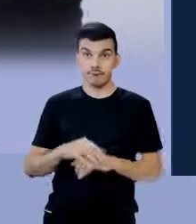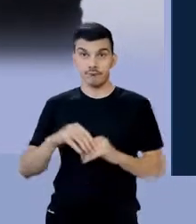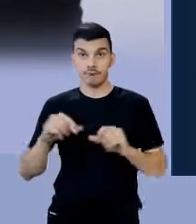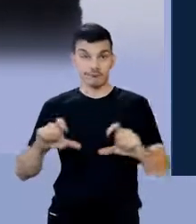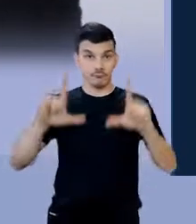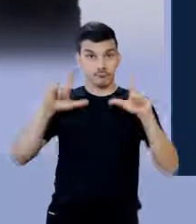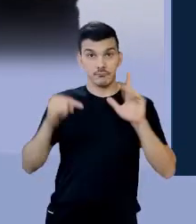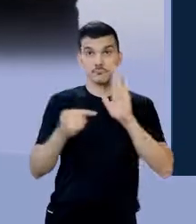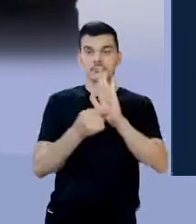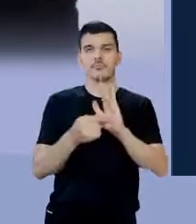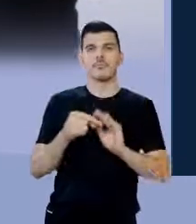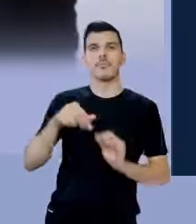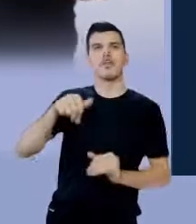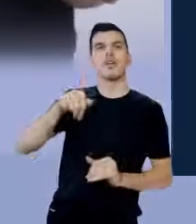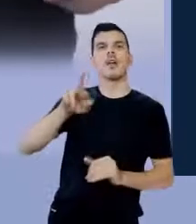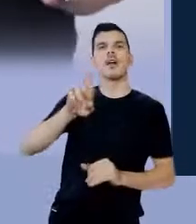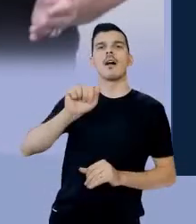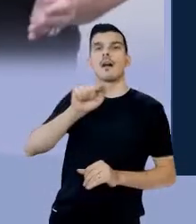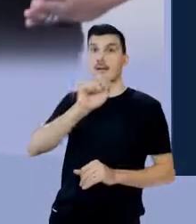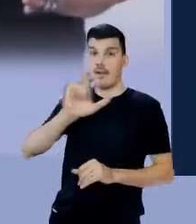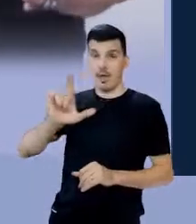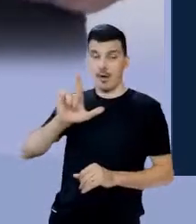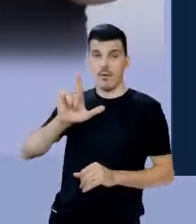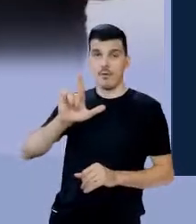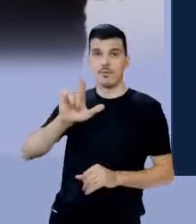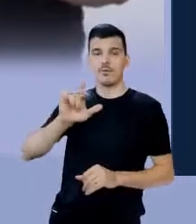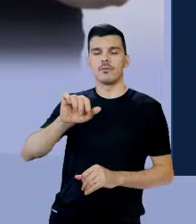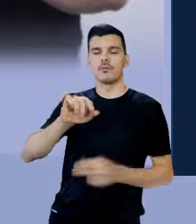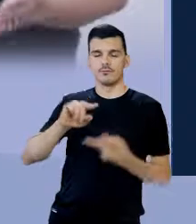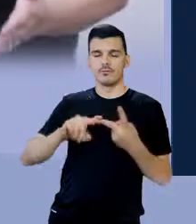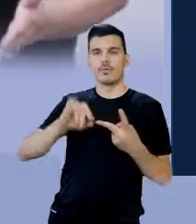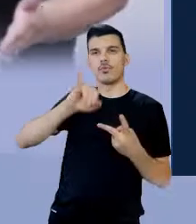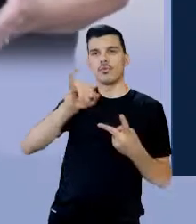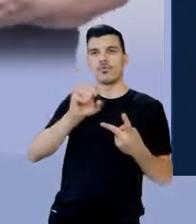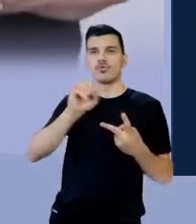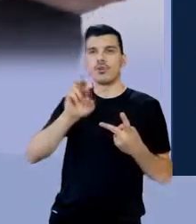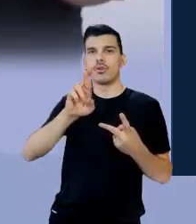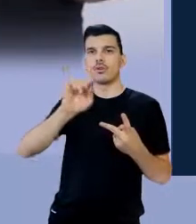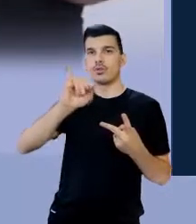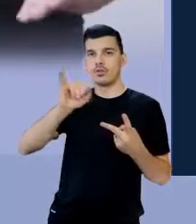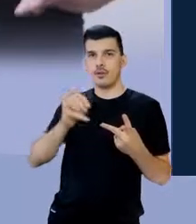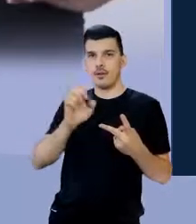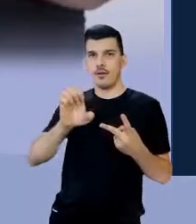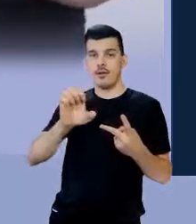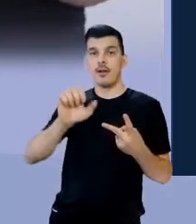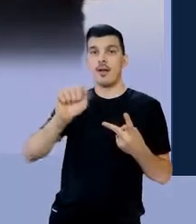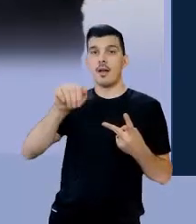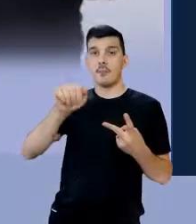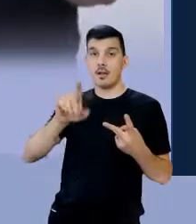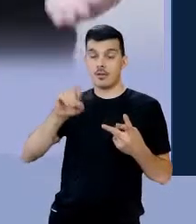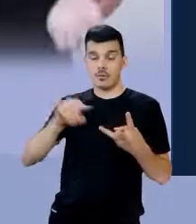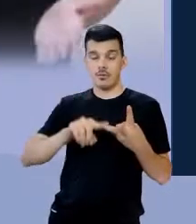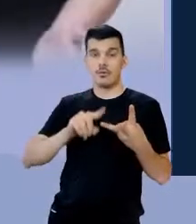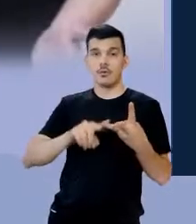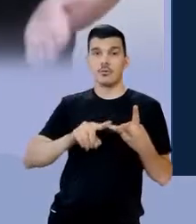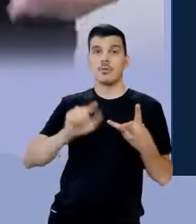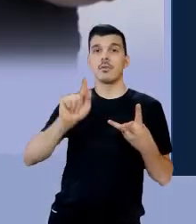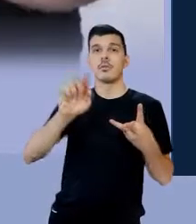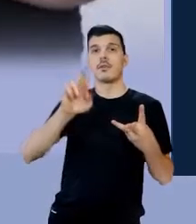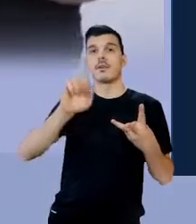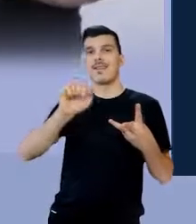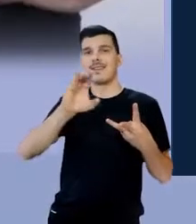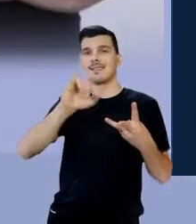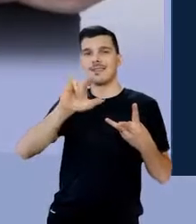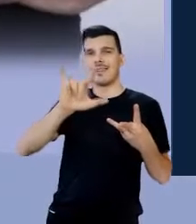Destaque nesse período ocorre para Raquel de Queiroz, para Jorge Amado, que vai mostrar a Bahia, para Graciliano Ramos, que